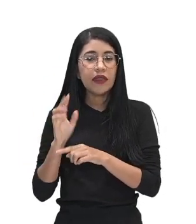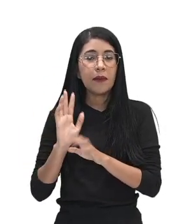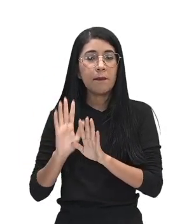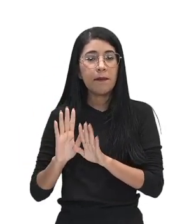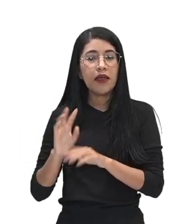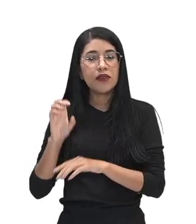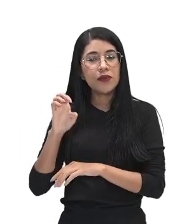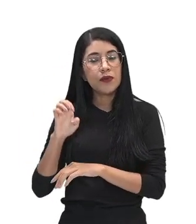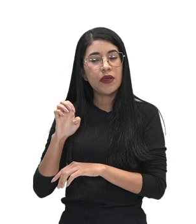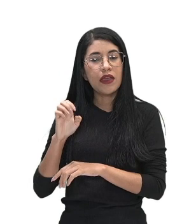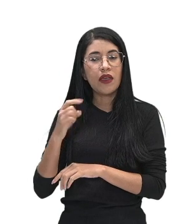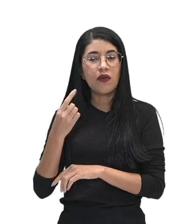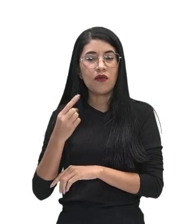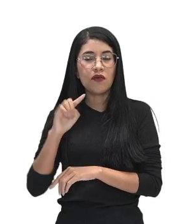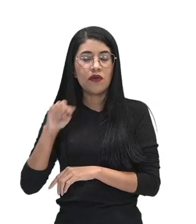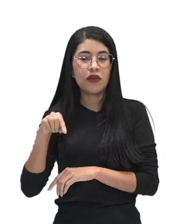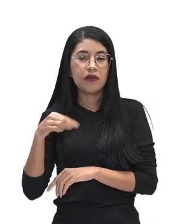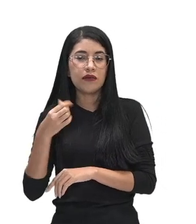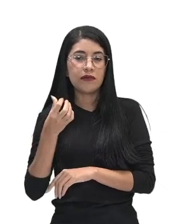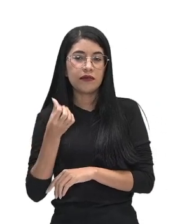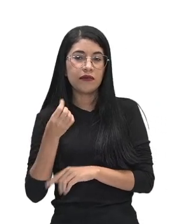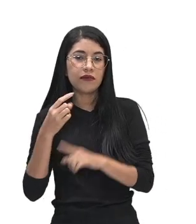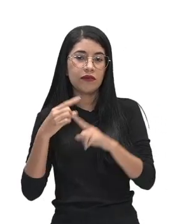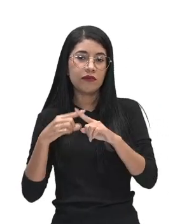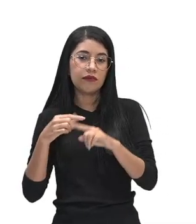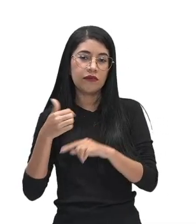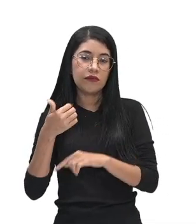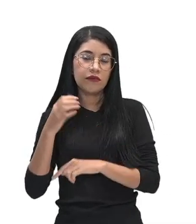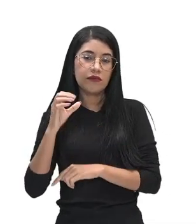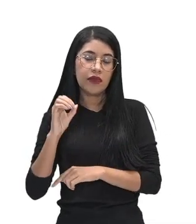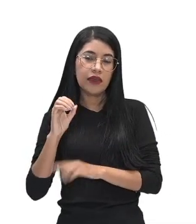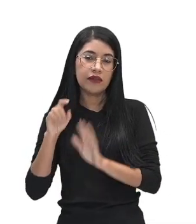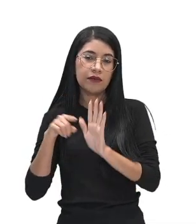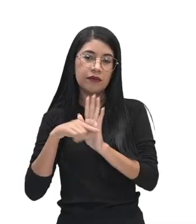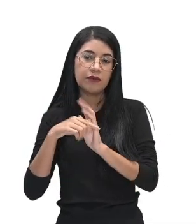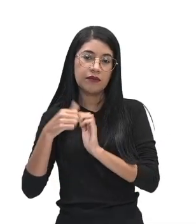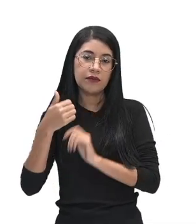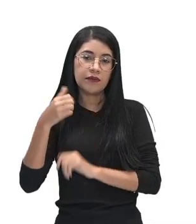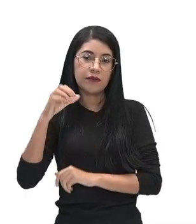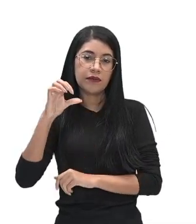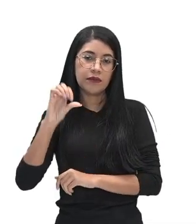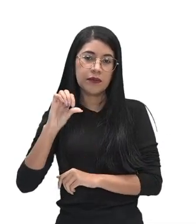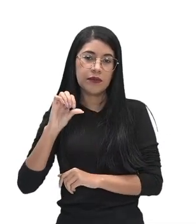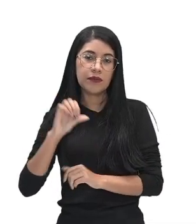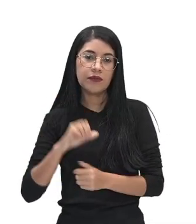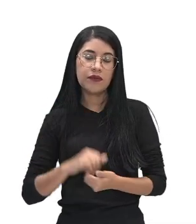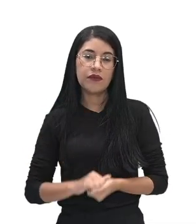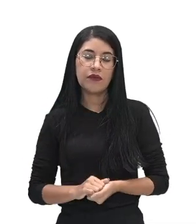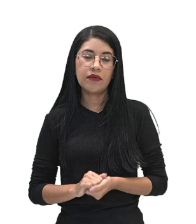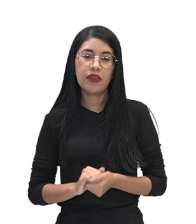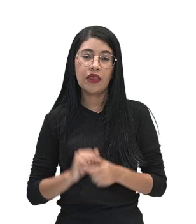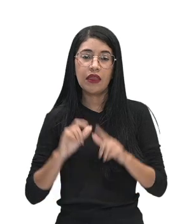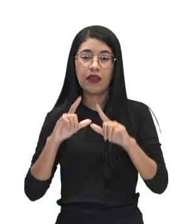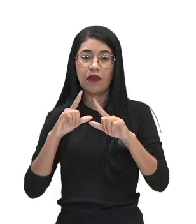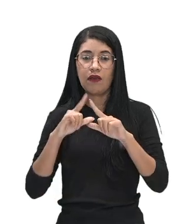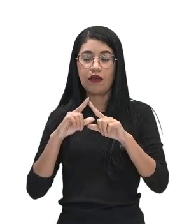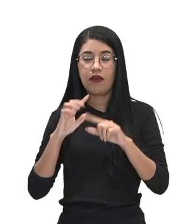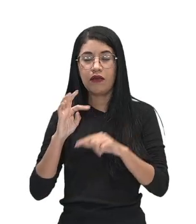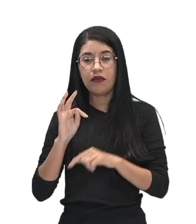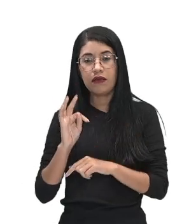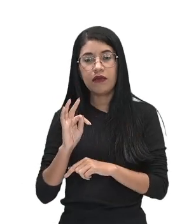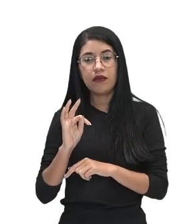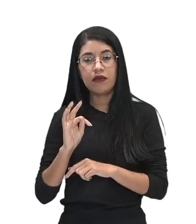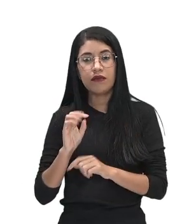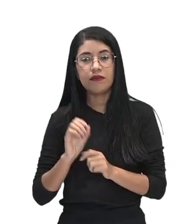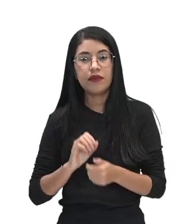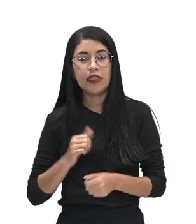1,6 vezes 10 a menos 19. E o ΔT, que vem aqui embaixo,